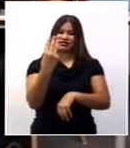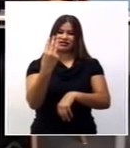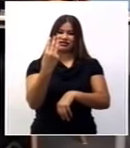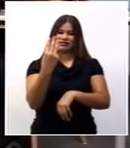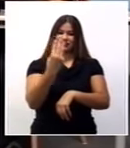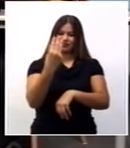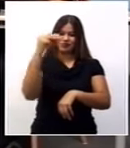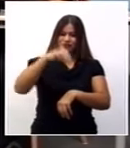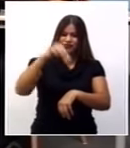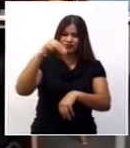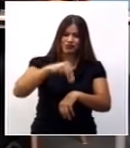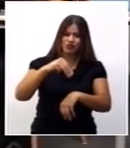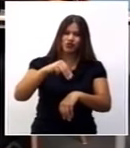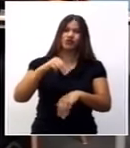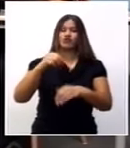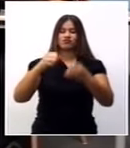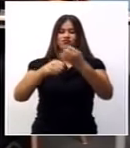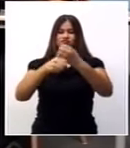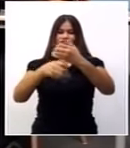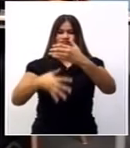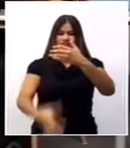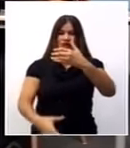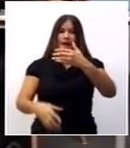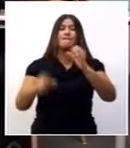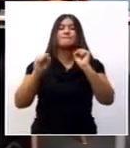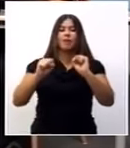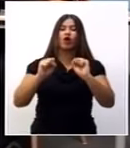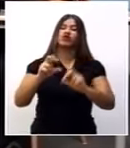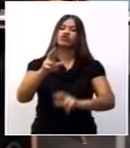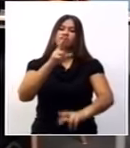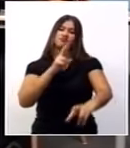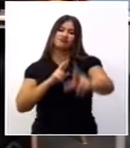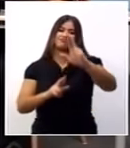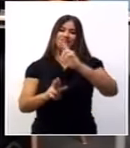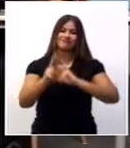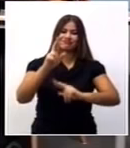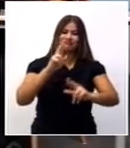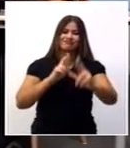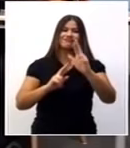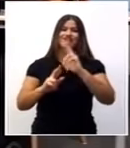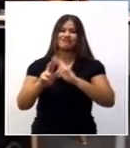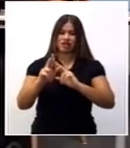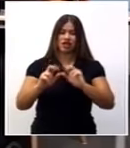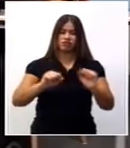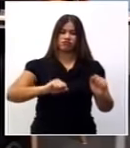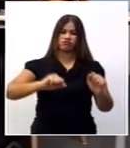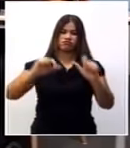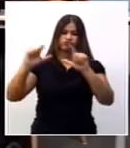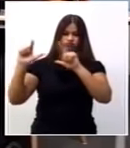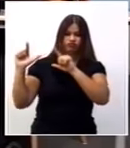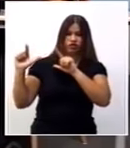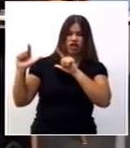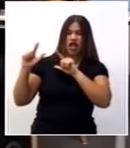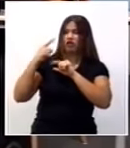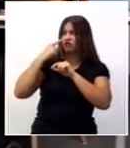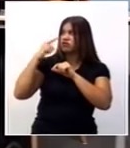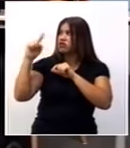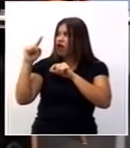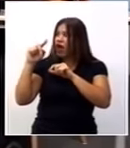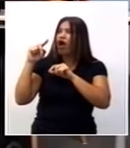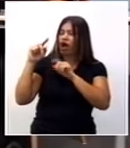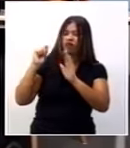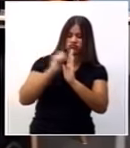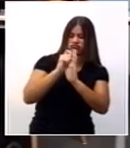chat, fazer algumas dessas perguntas, responder algumas dessas perguntas. Eu vou deixar as perguntas na tela para vocês